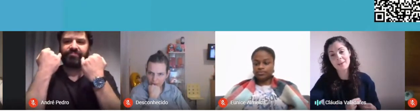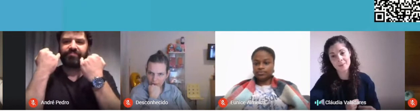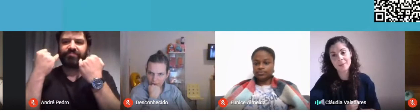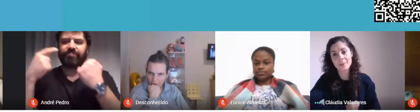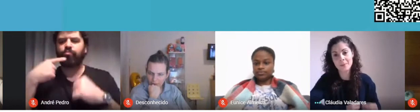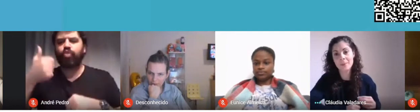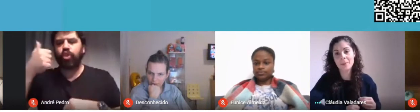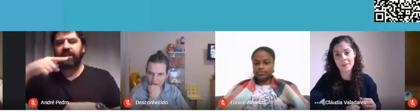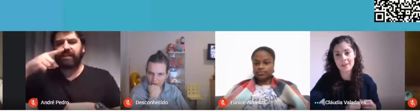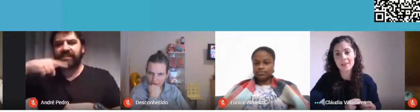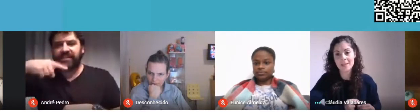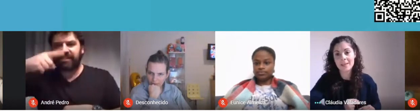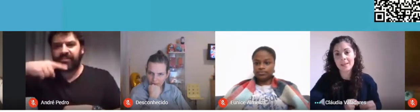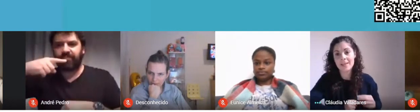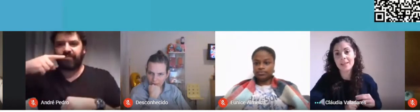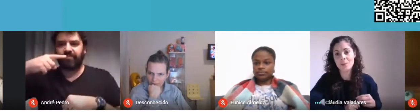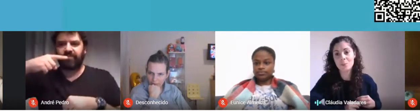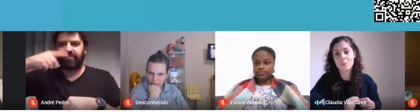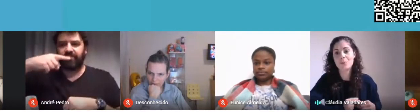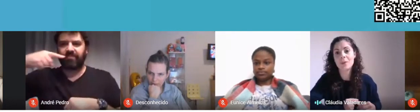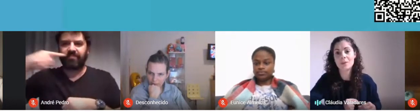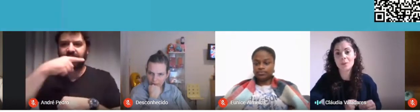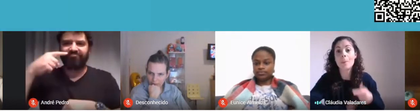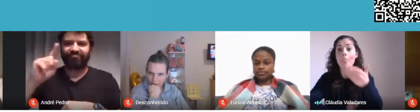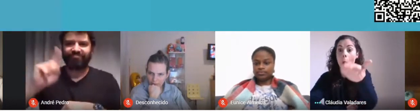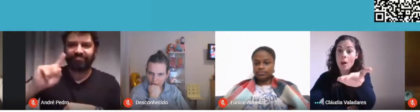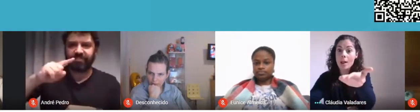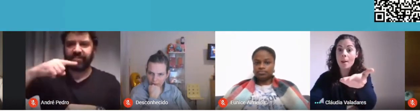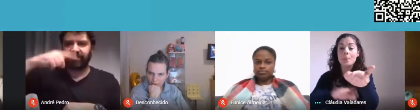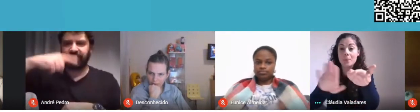prejudicar. Por exemplo, aí E, seria uma portanto, boa.